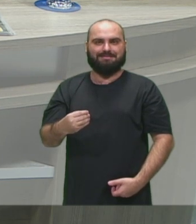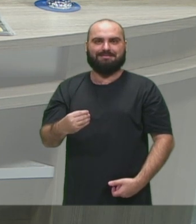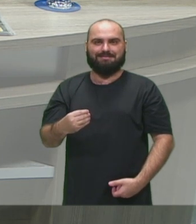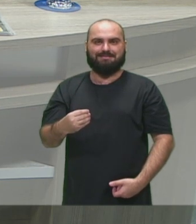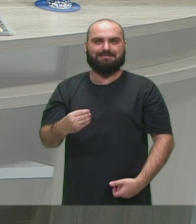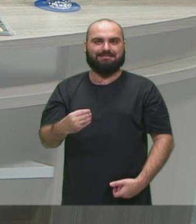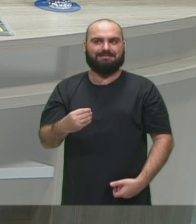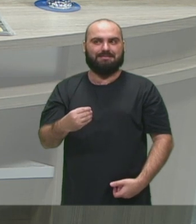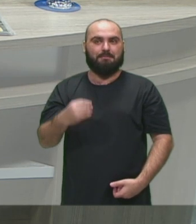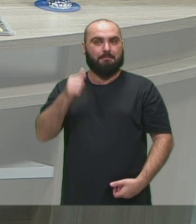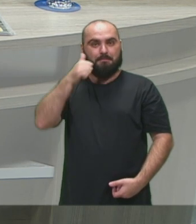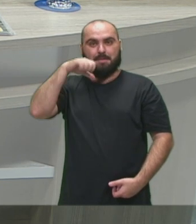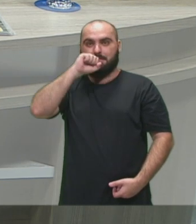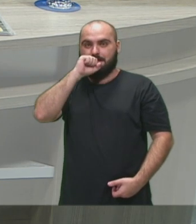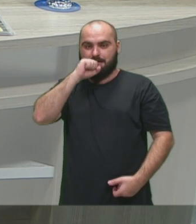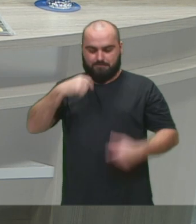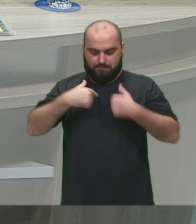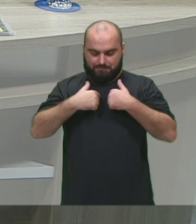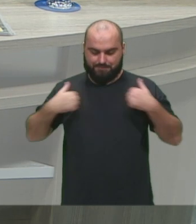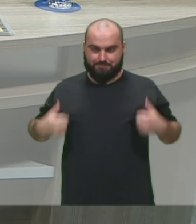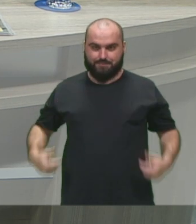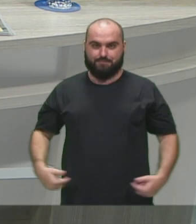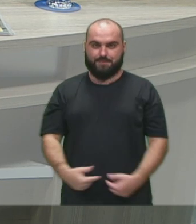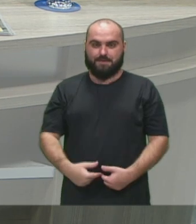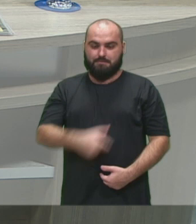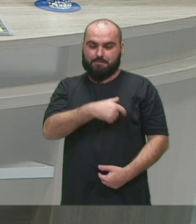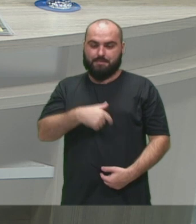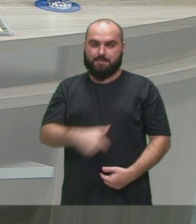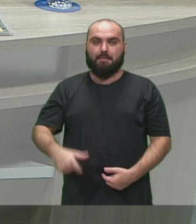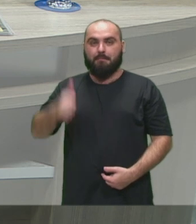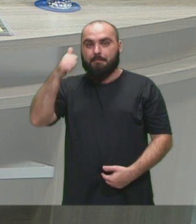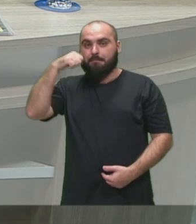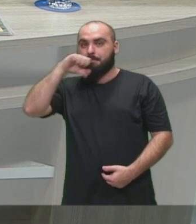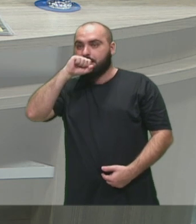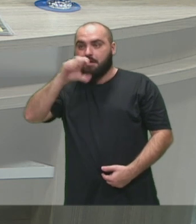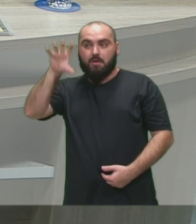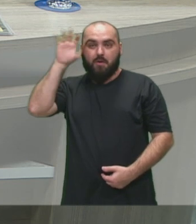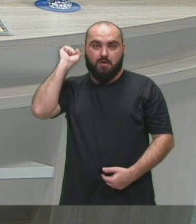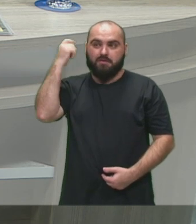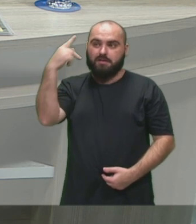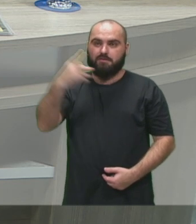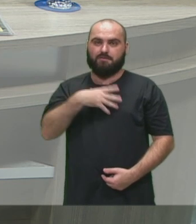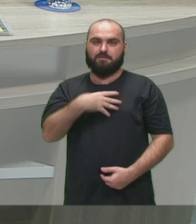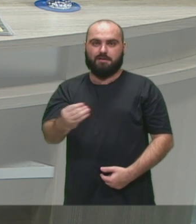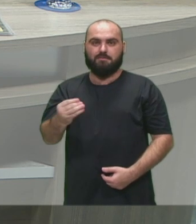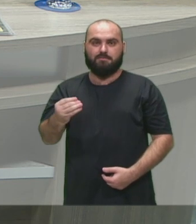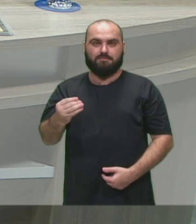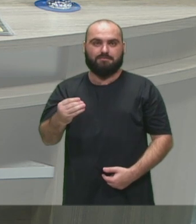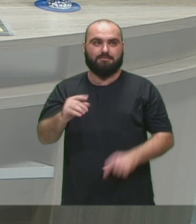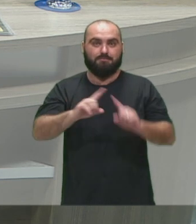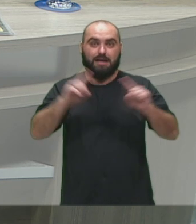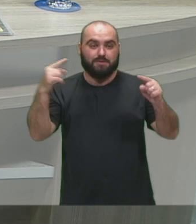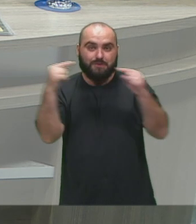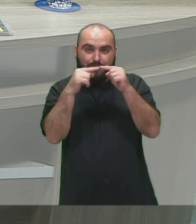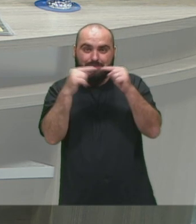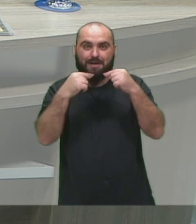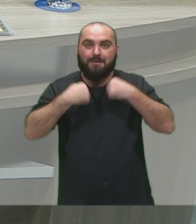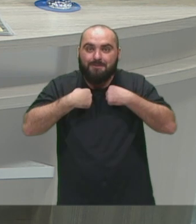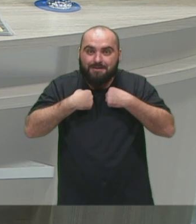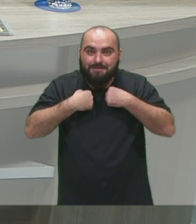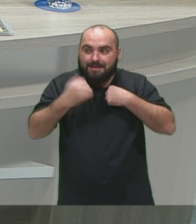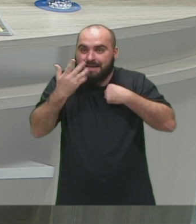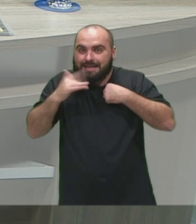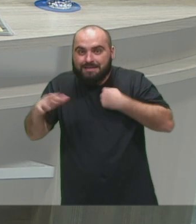Mãe, ouça seu filho. E aí ele disse a minha história, porém ele não sabia, né? E aí ele disse, Miriam,